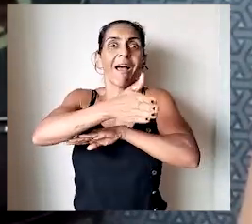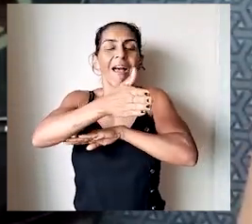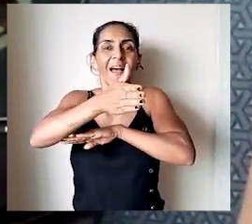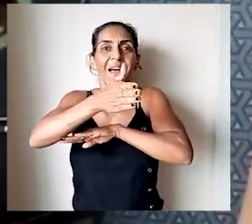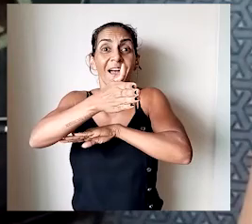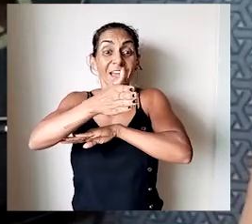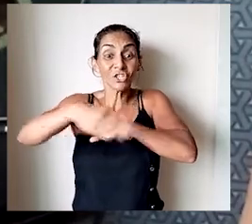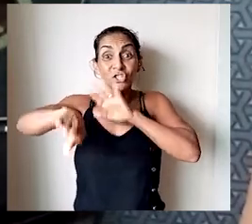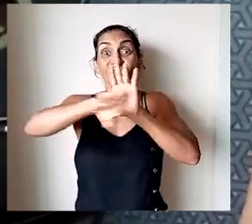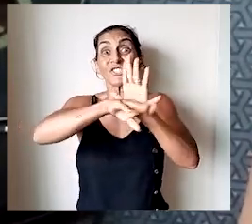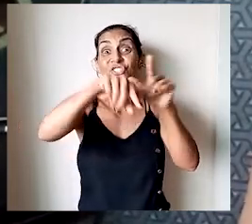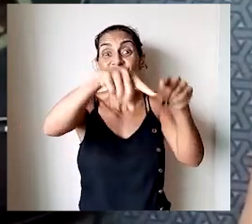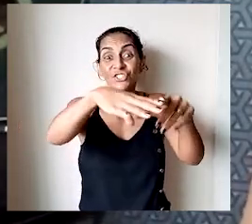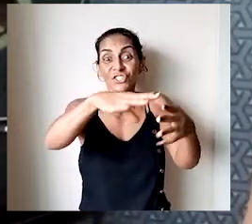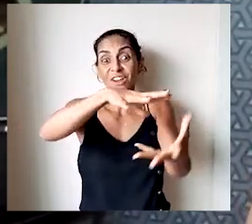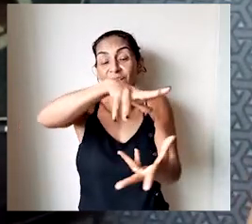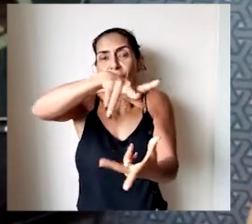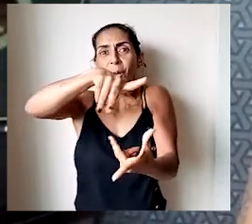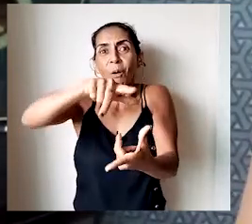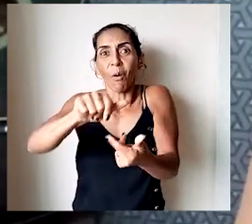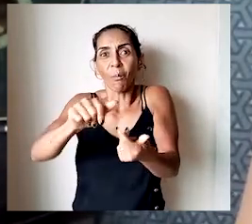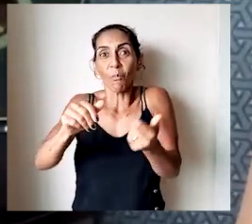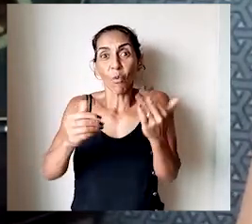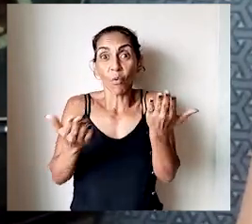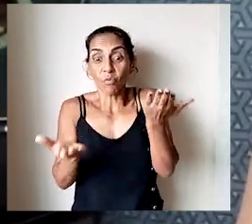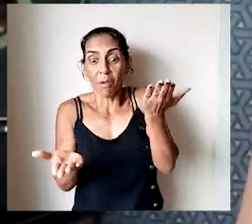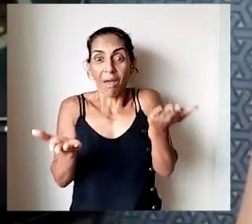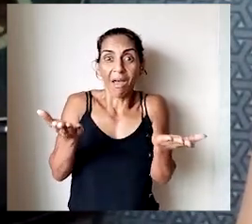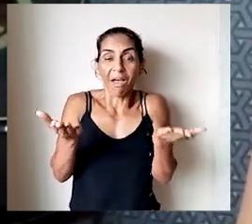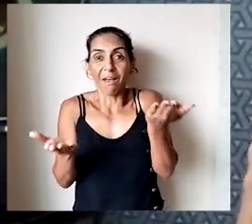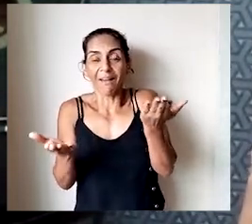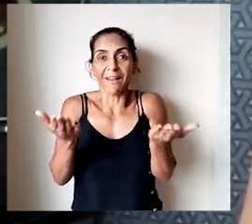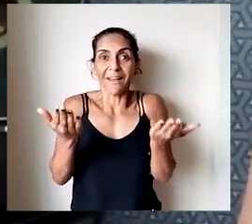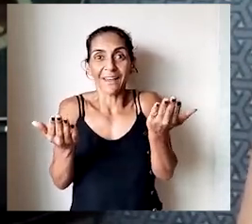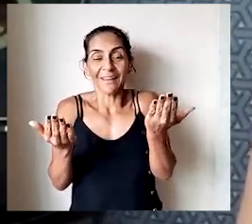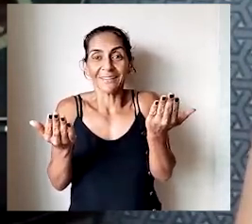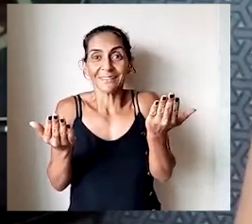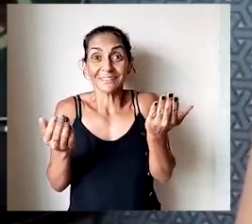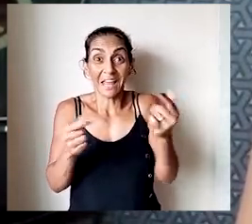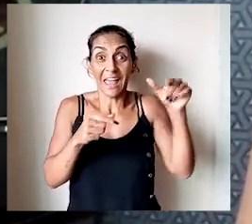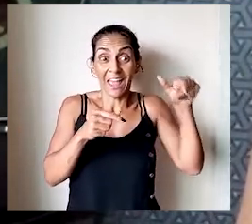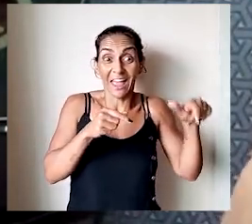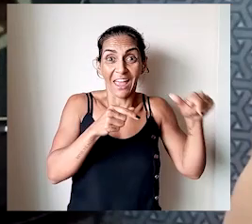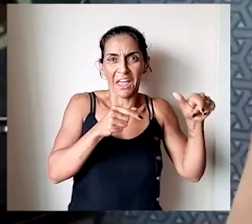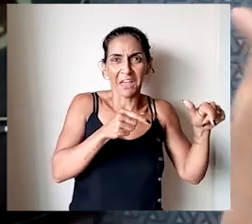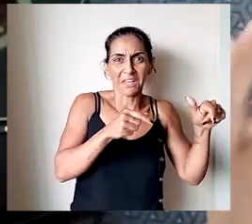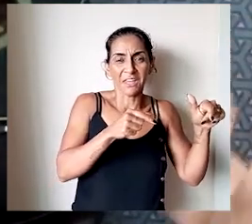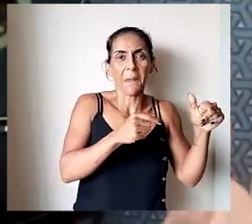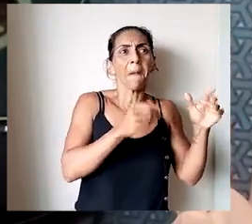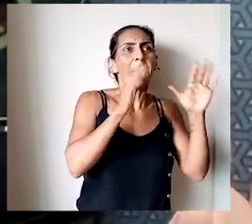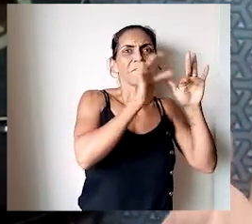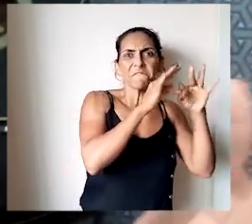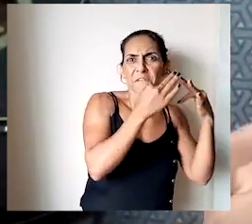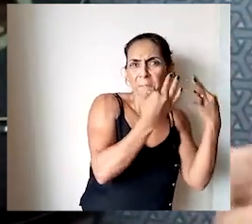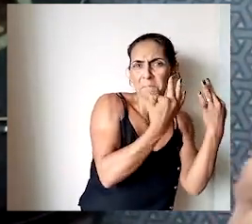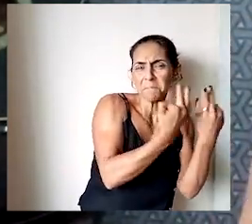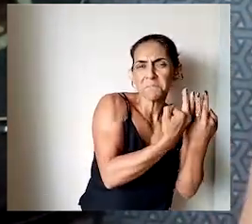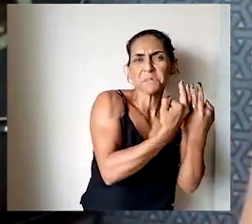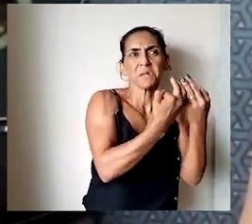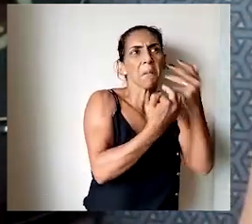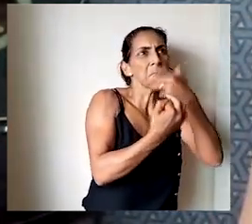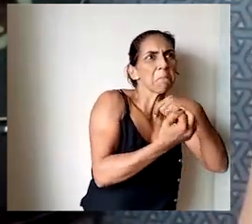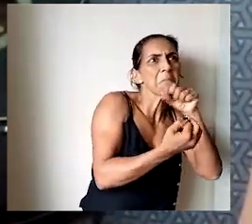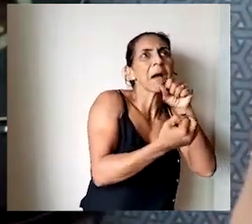a um outro mundo, um mundo paralelo ao seu, um mundo onde existe uma outra figura de mãe, uma outra figura de pai, uma